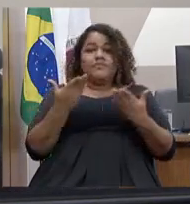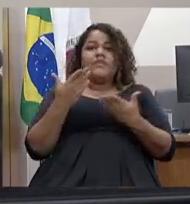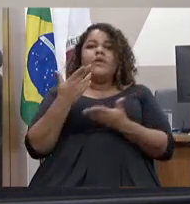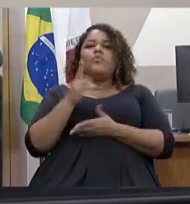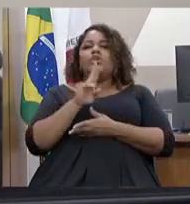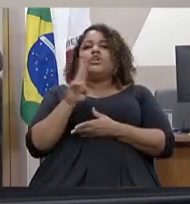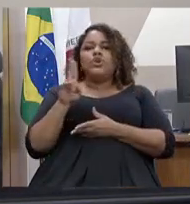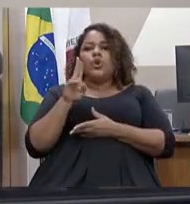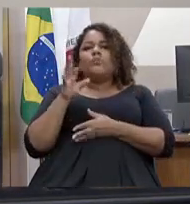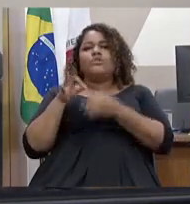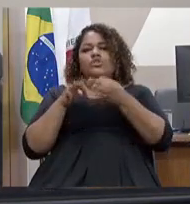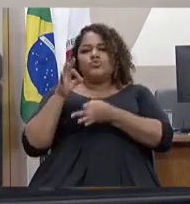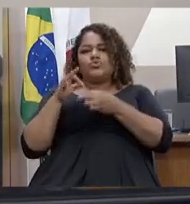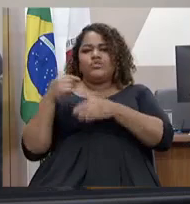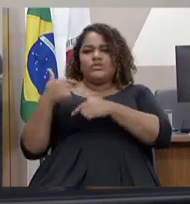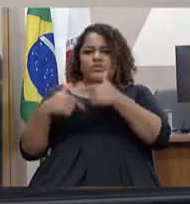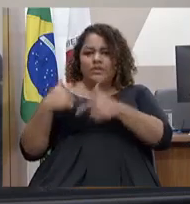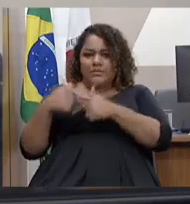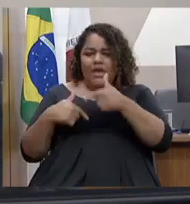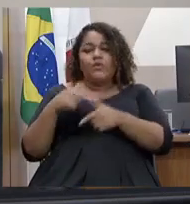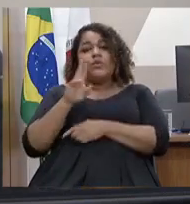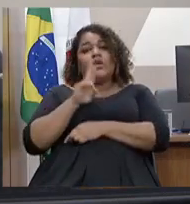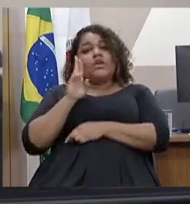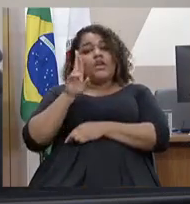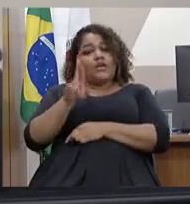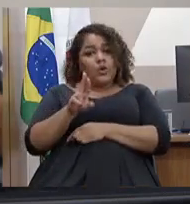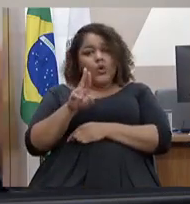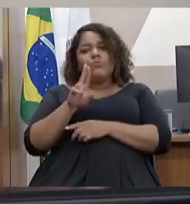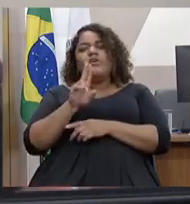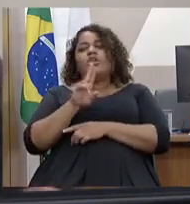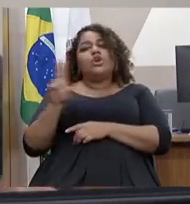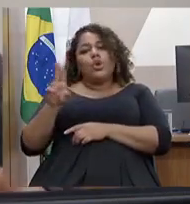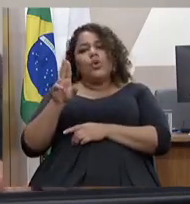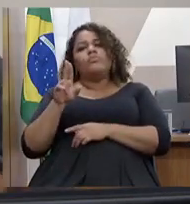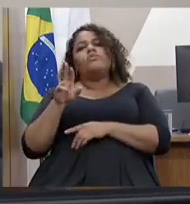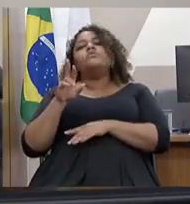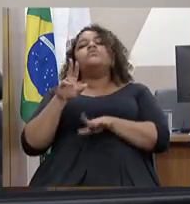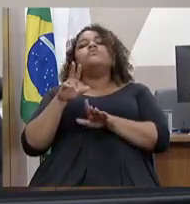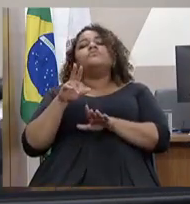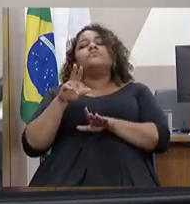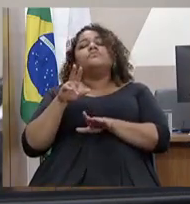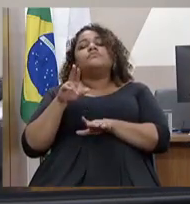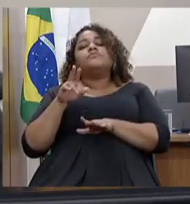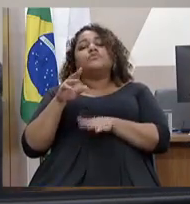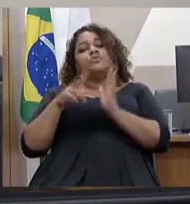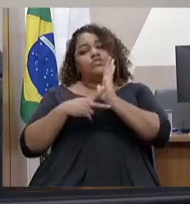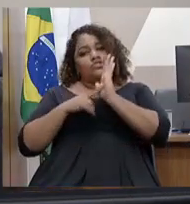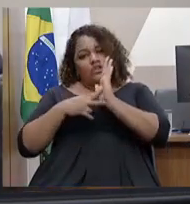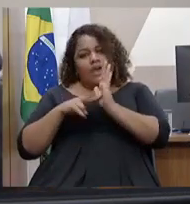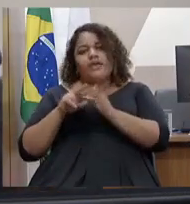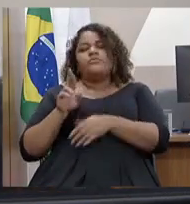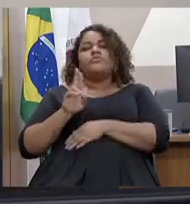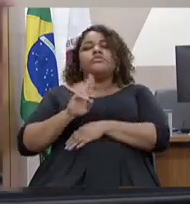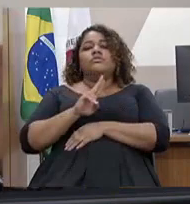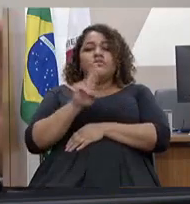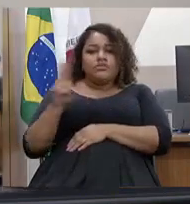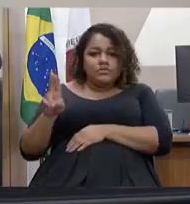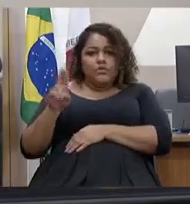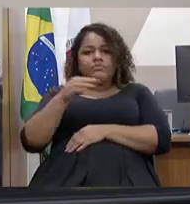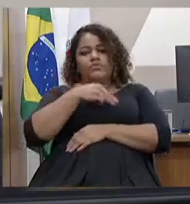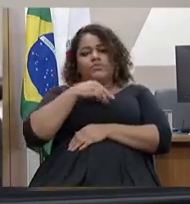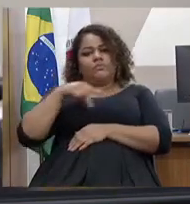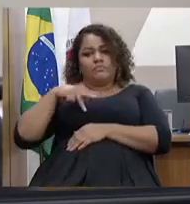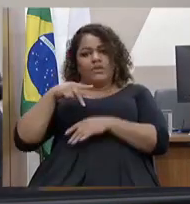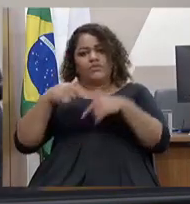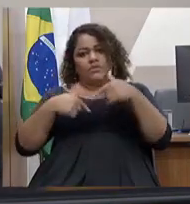do Trabalho aqui de Minas Gerais a terceira região em nome do Ministério Público do Trabalho essa essa audiência